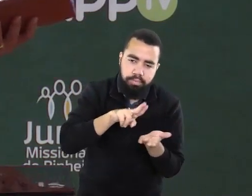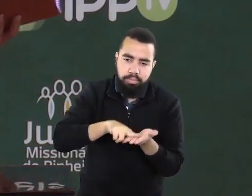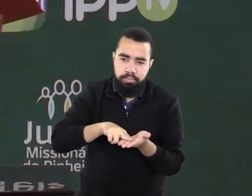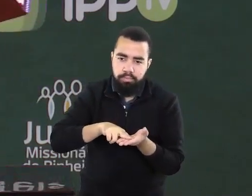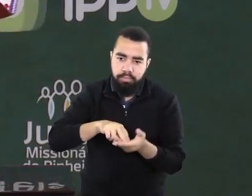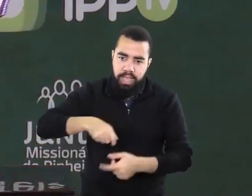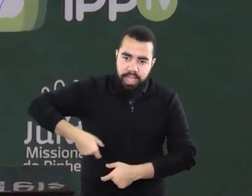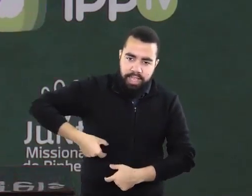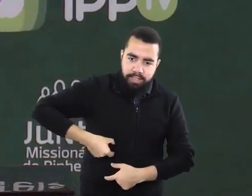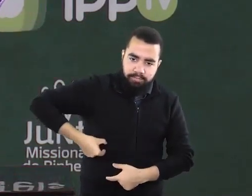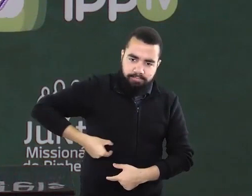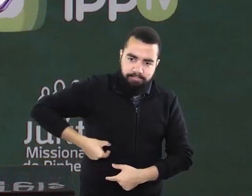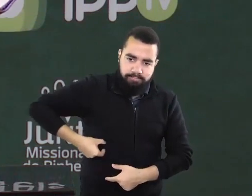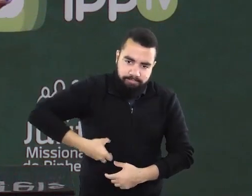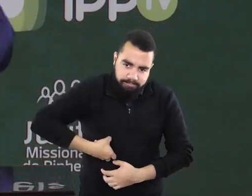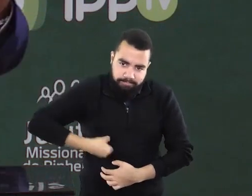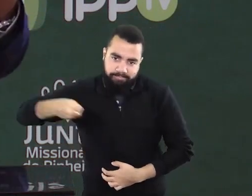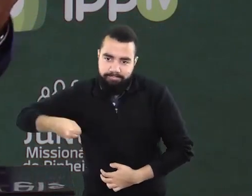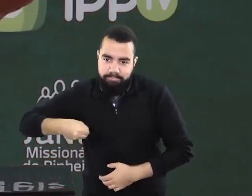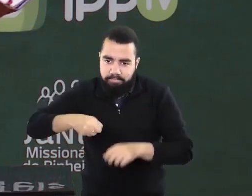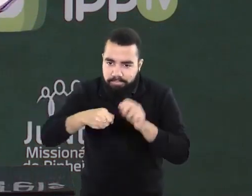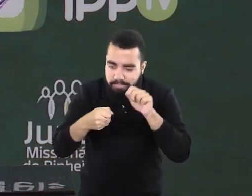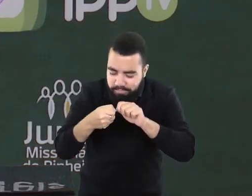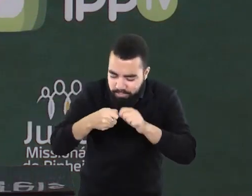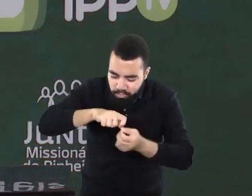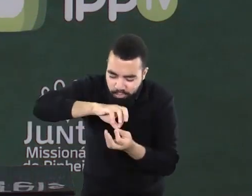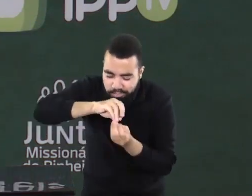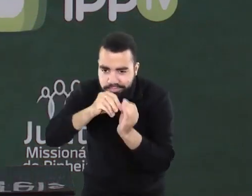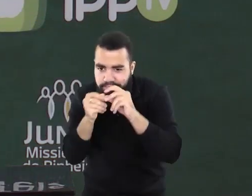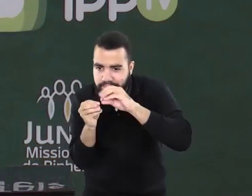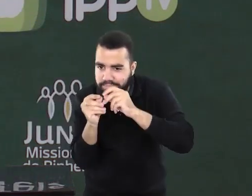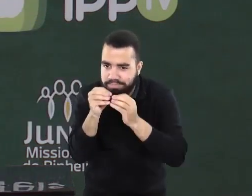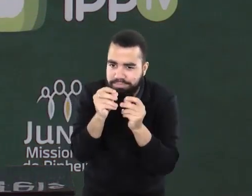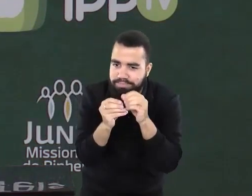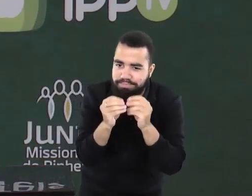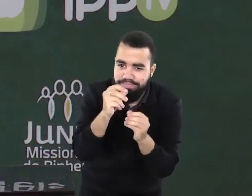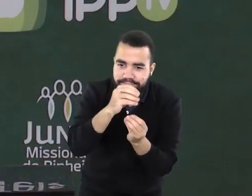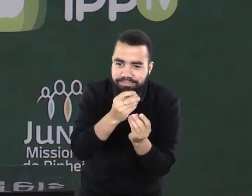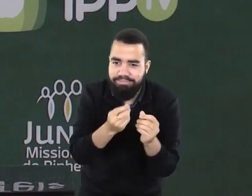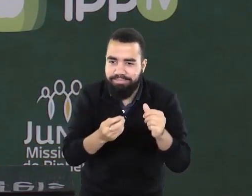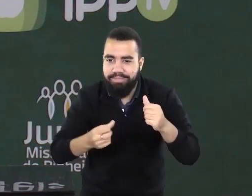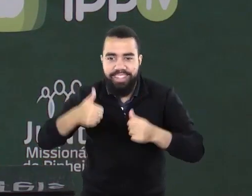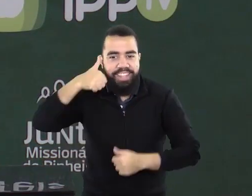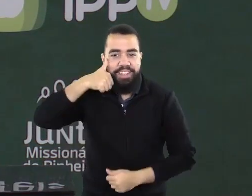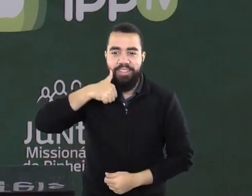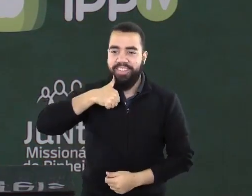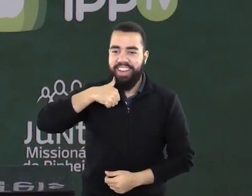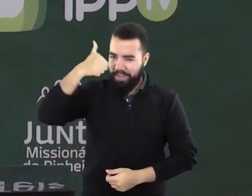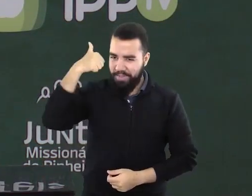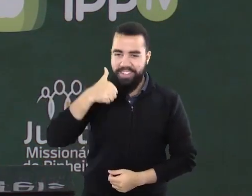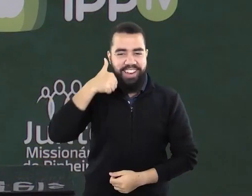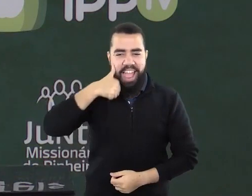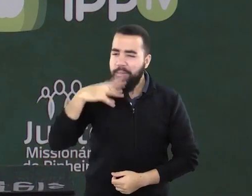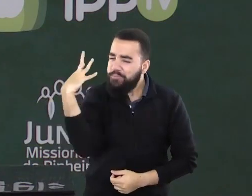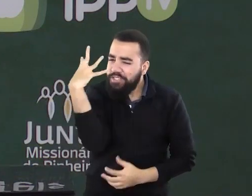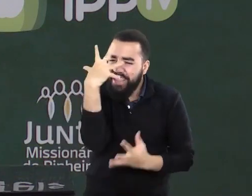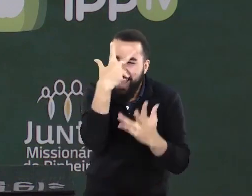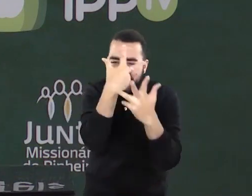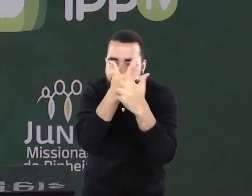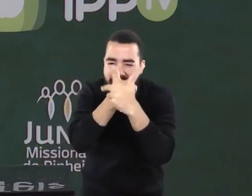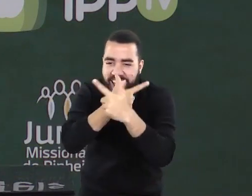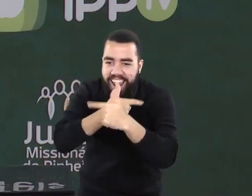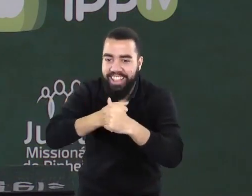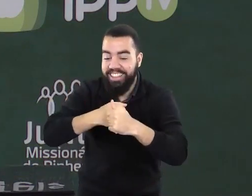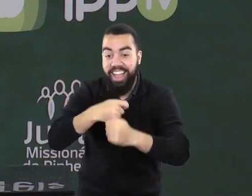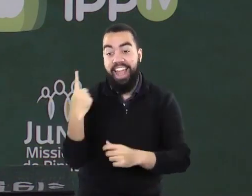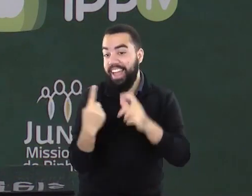costelas, fez a mulher. E eu imagino uma Miss Universo, é bem verdade que só